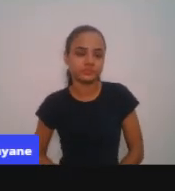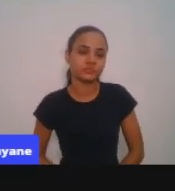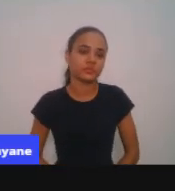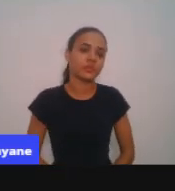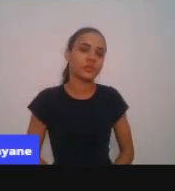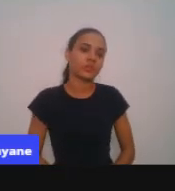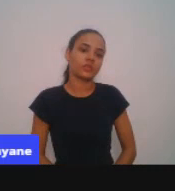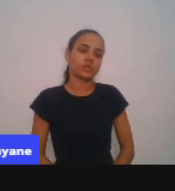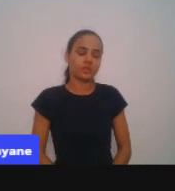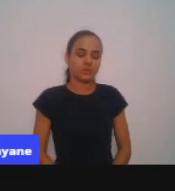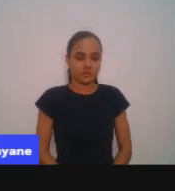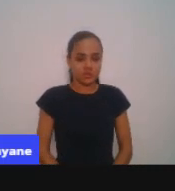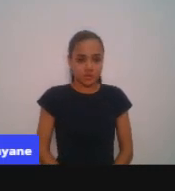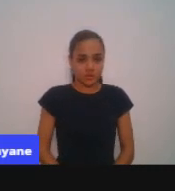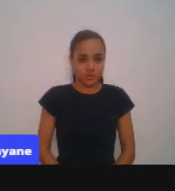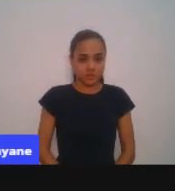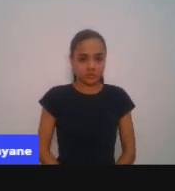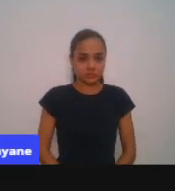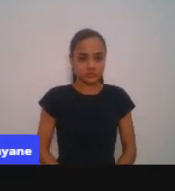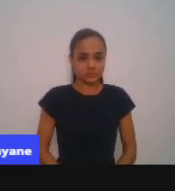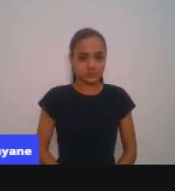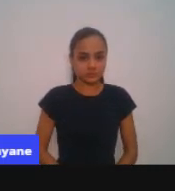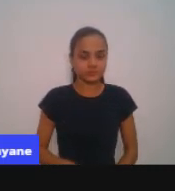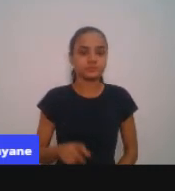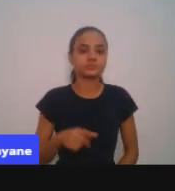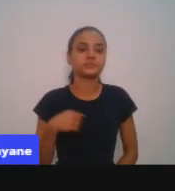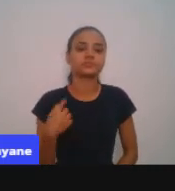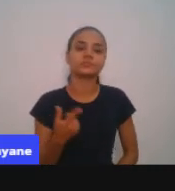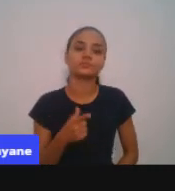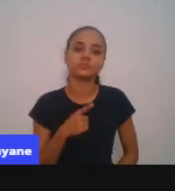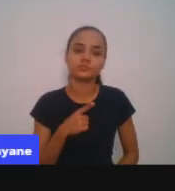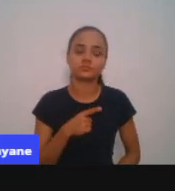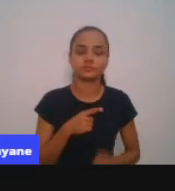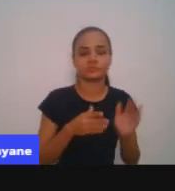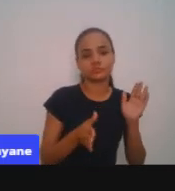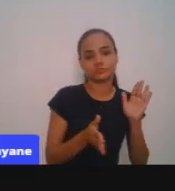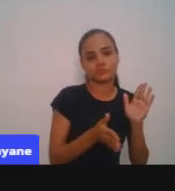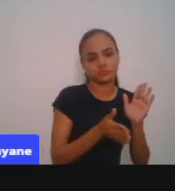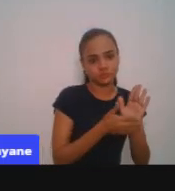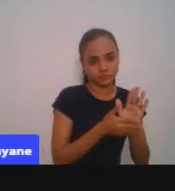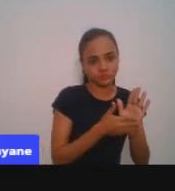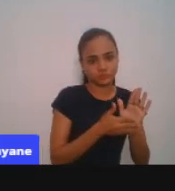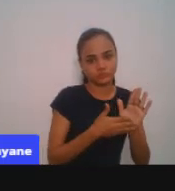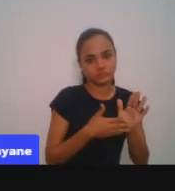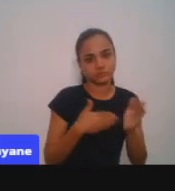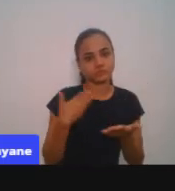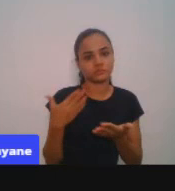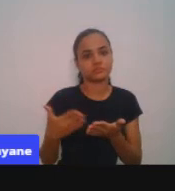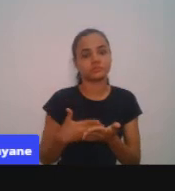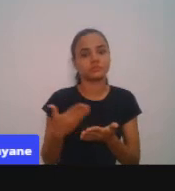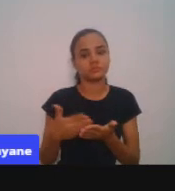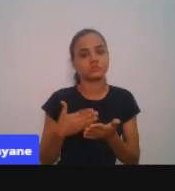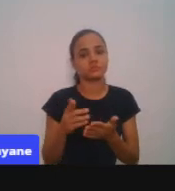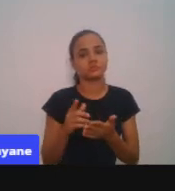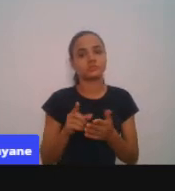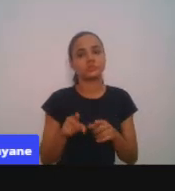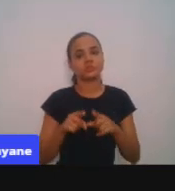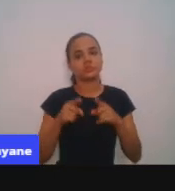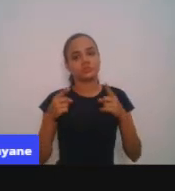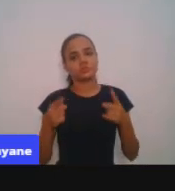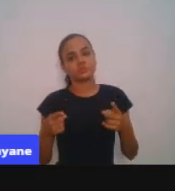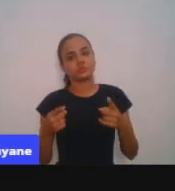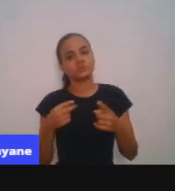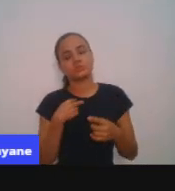gente tem essa proposta do caderno, só que a gente não pode pensar que agora o caderno, essas